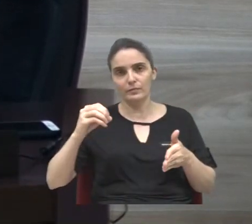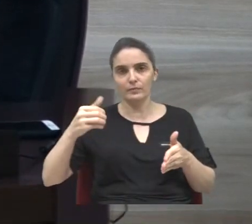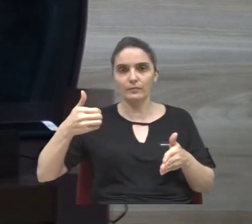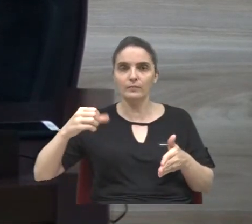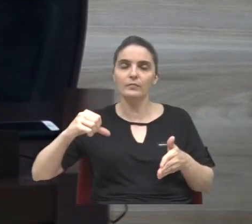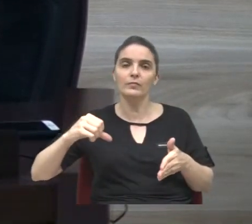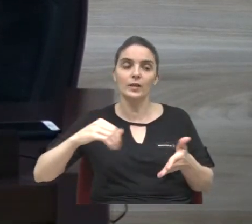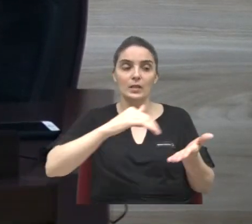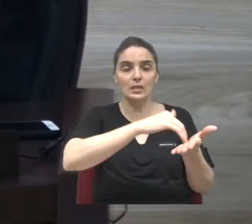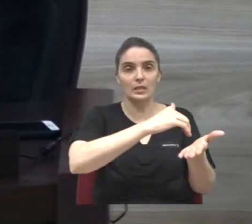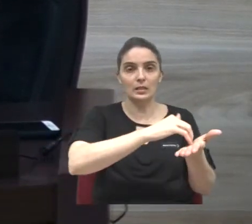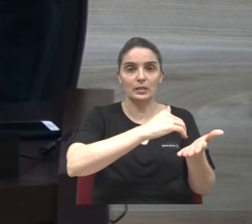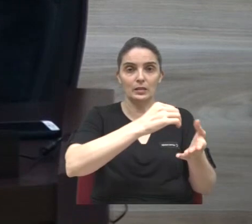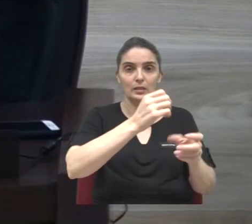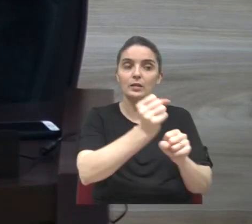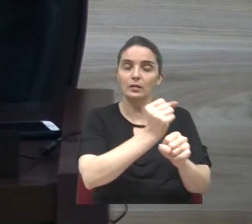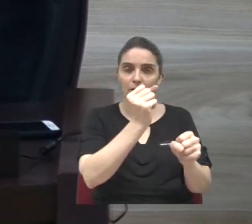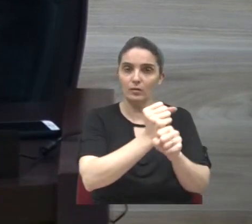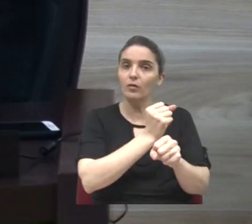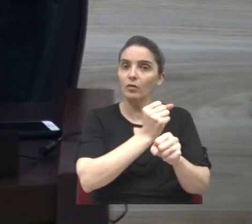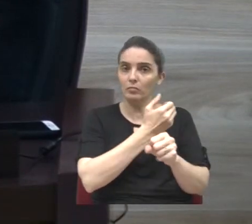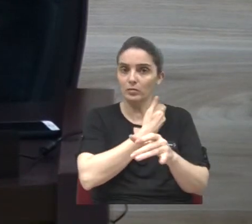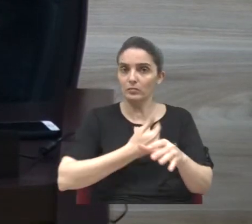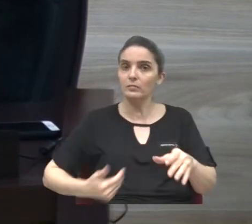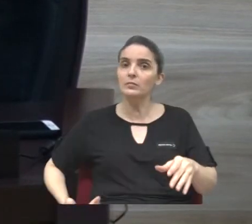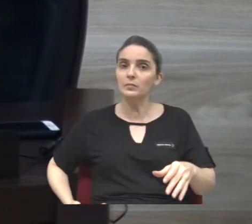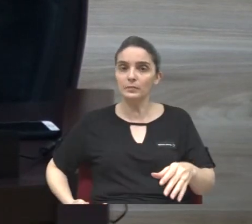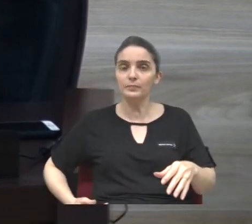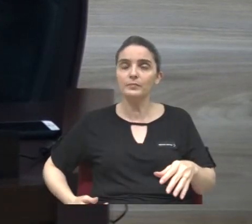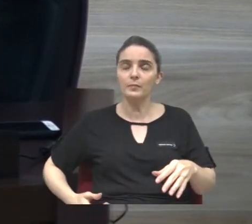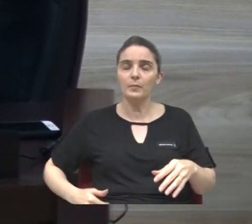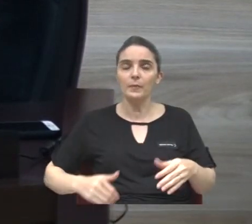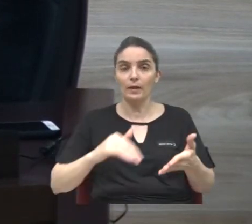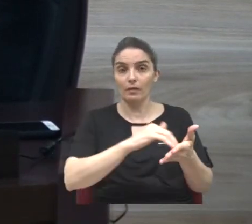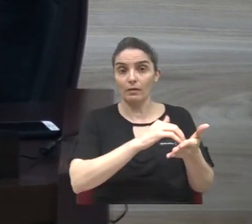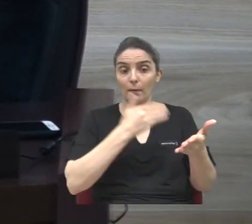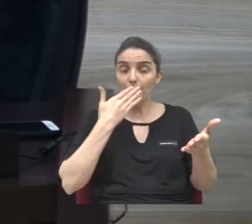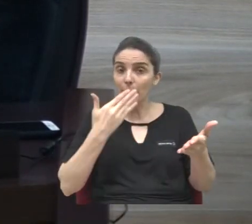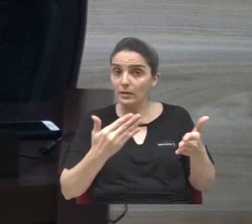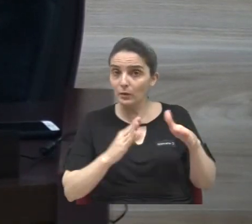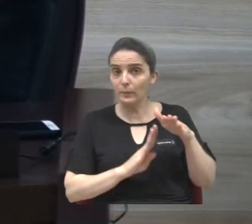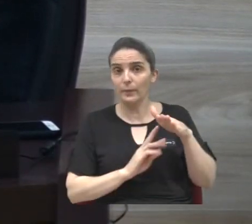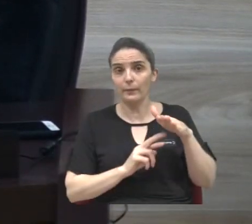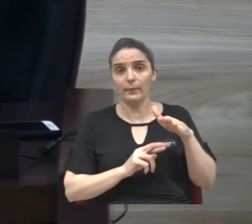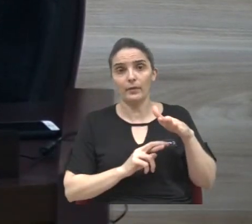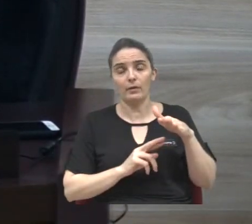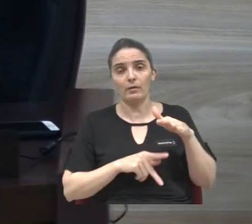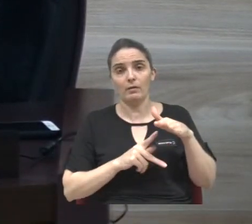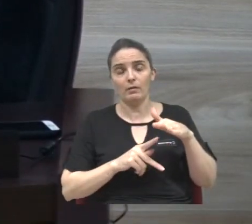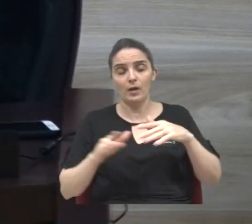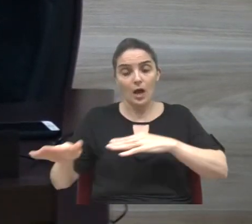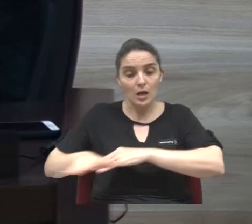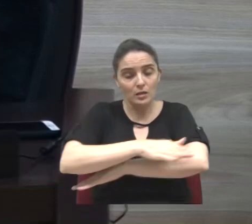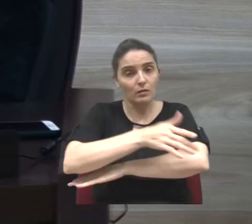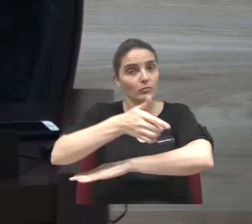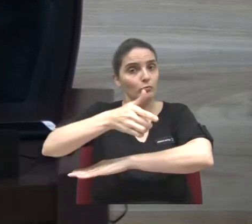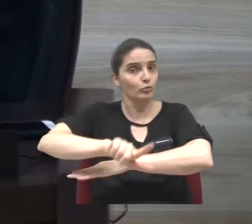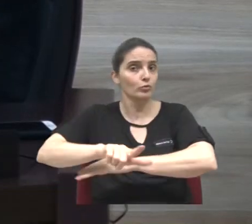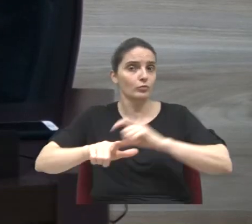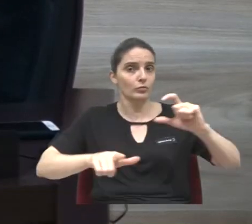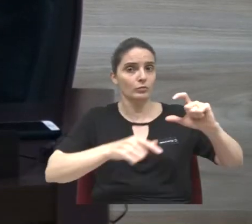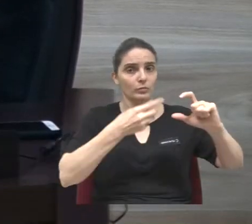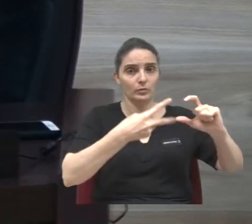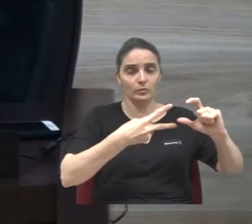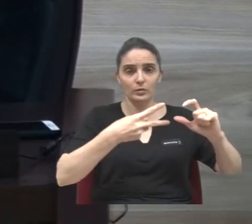Público para a BRK Ambiental Limeira S.A. para refazer os pavimentos asfálticos, volume 2, folha 328